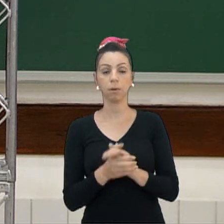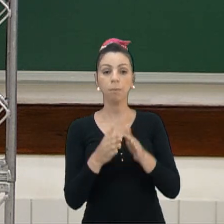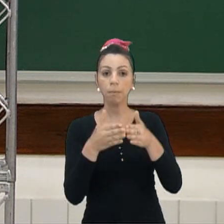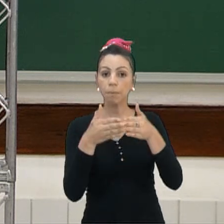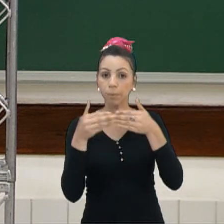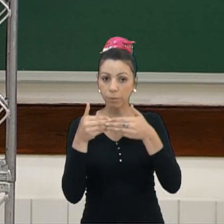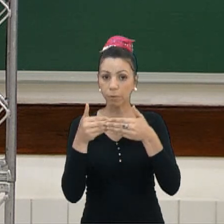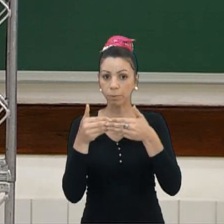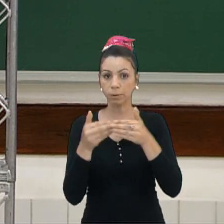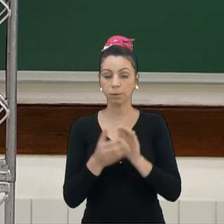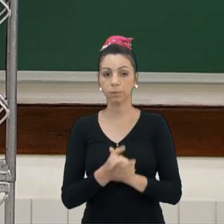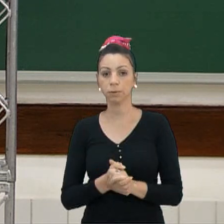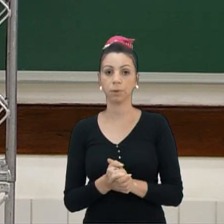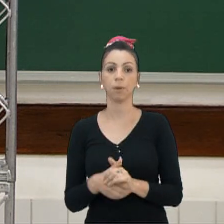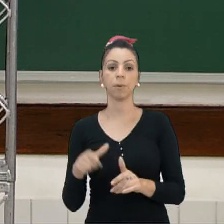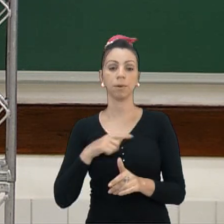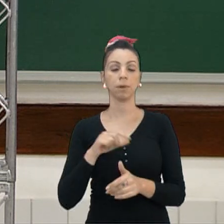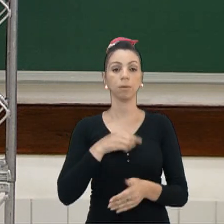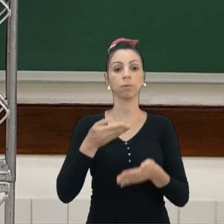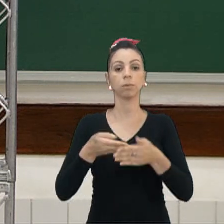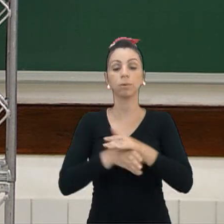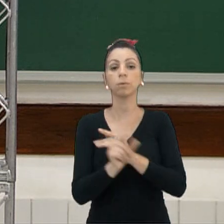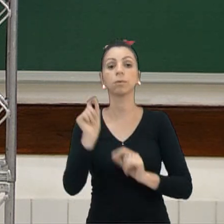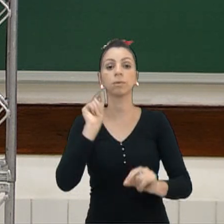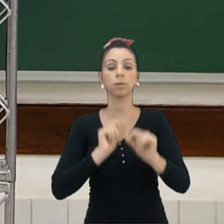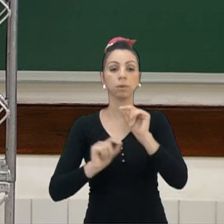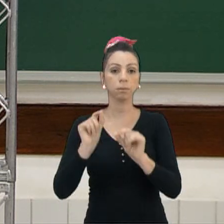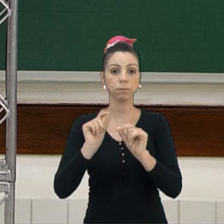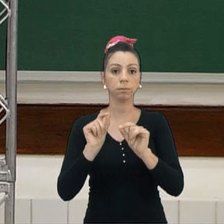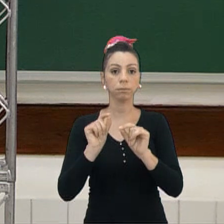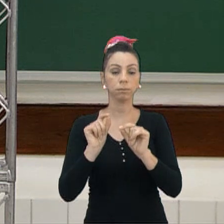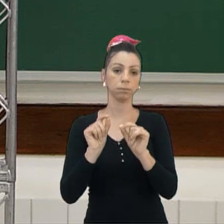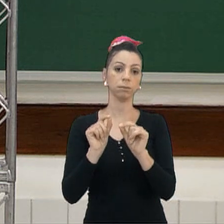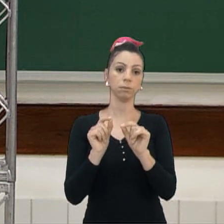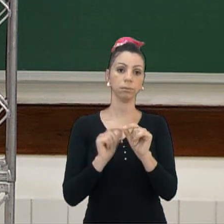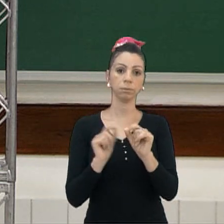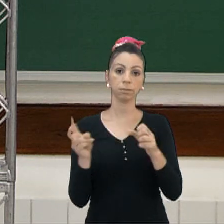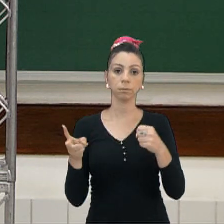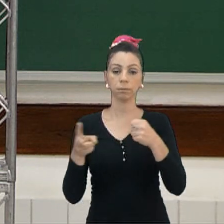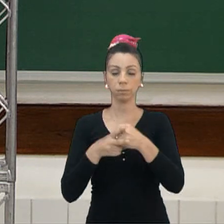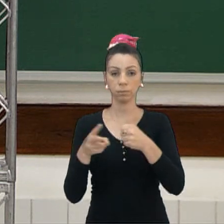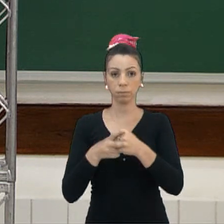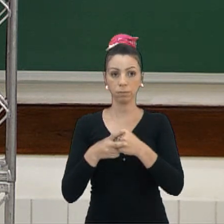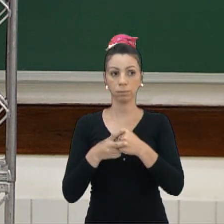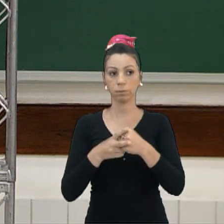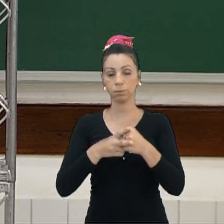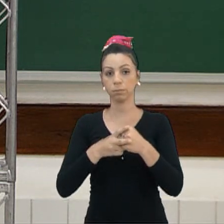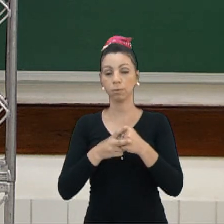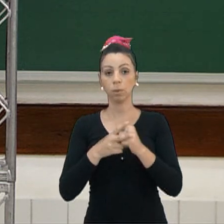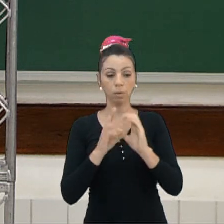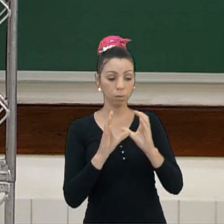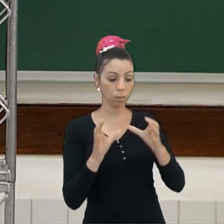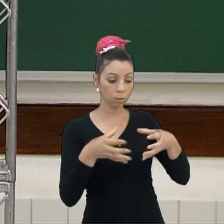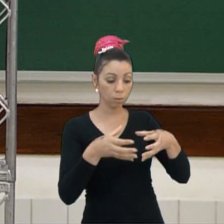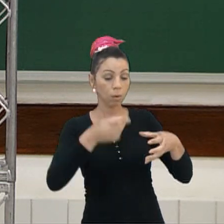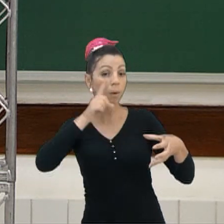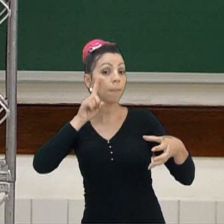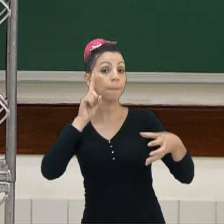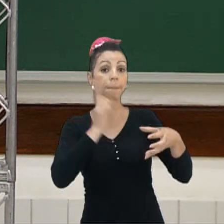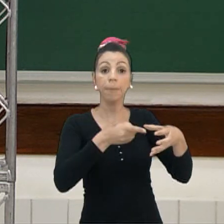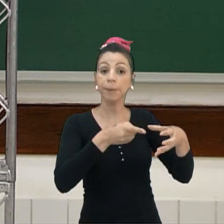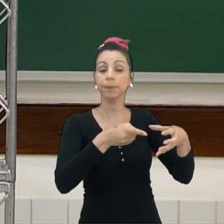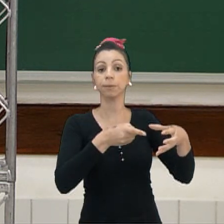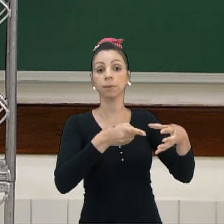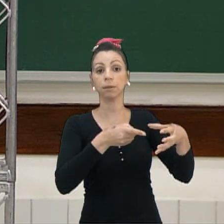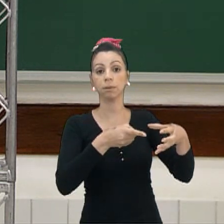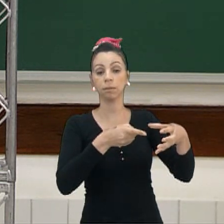ou súplica. Eu sempre costumo dizer aos alunos que assim, o verbo no imperativo é aquele verbo do mandar. Você manda